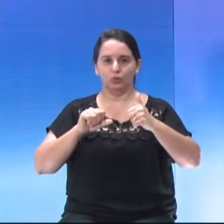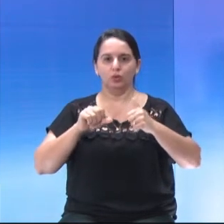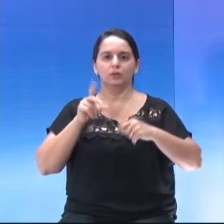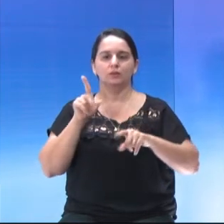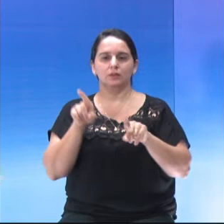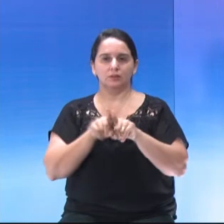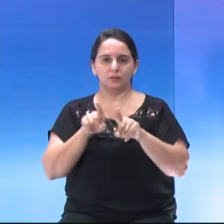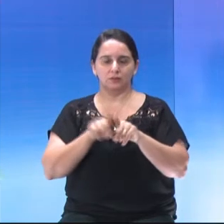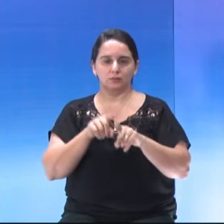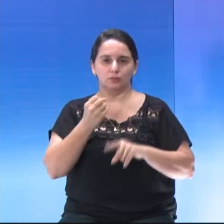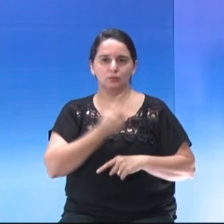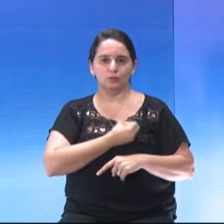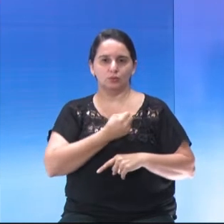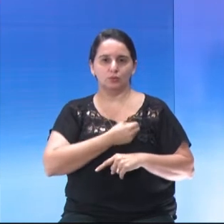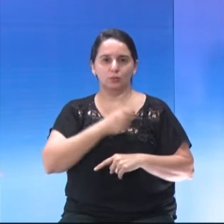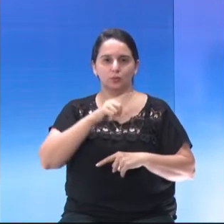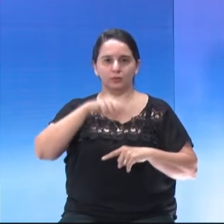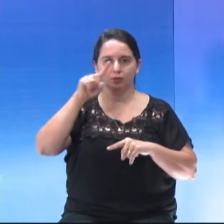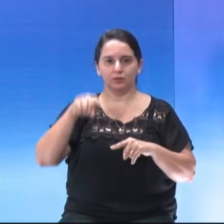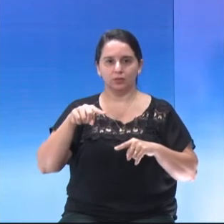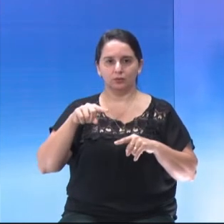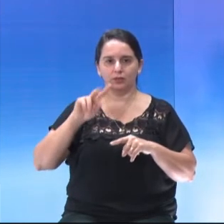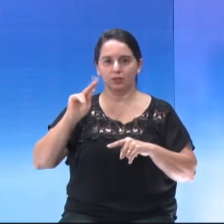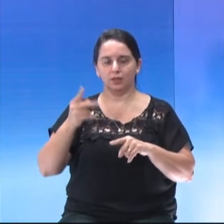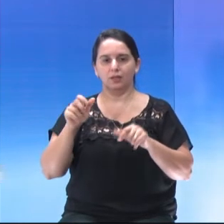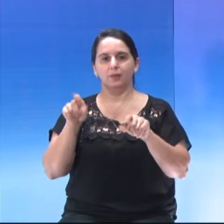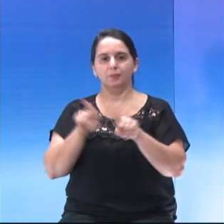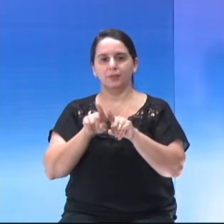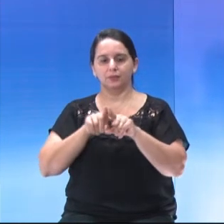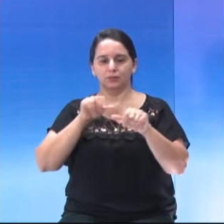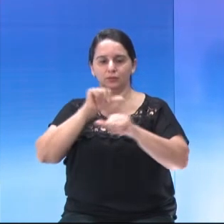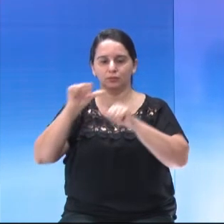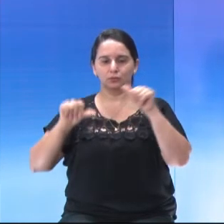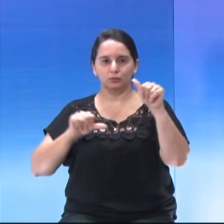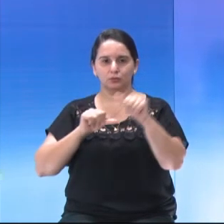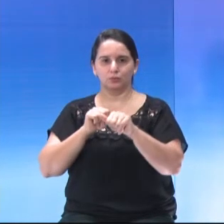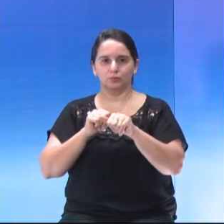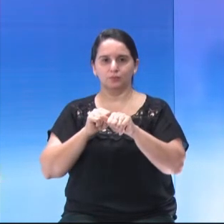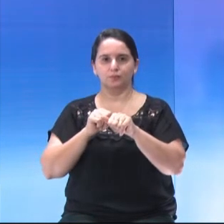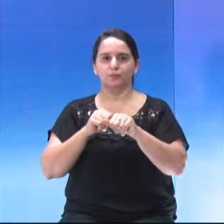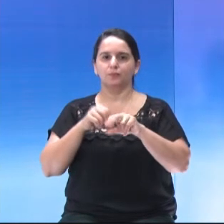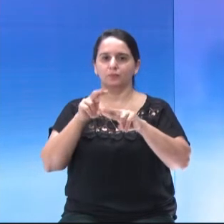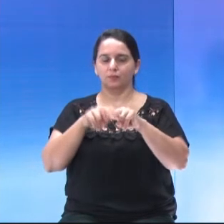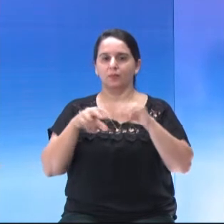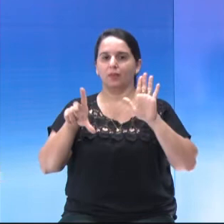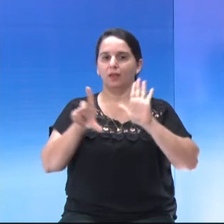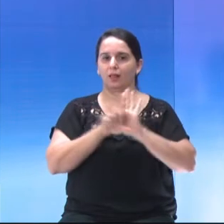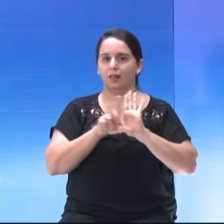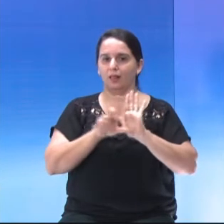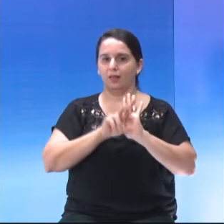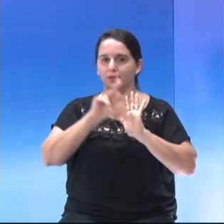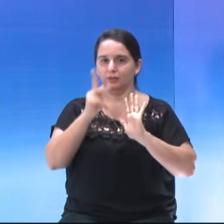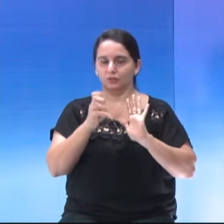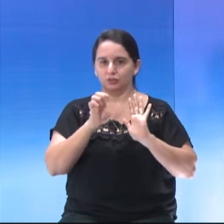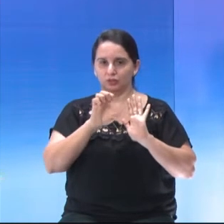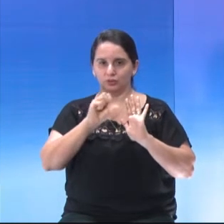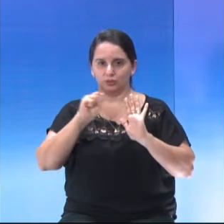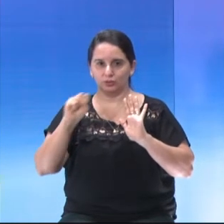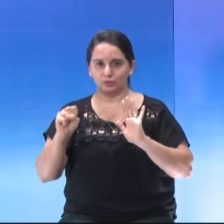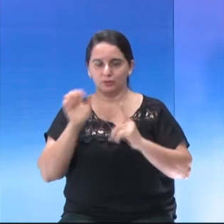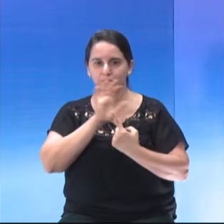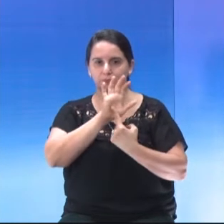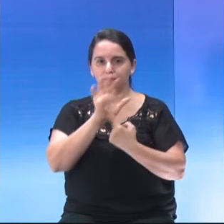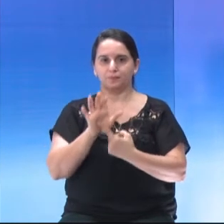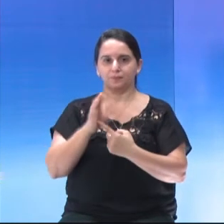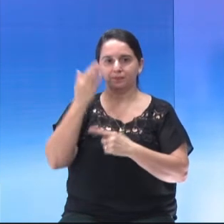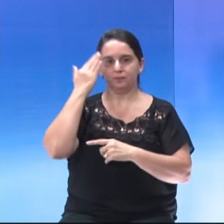também deverá ser invertido. E é nesse sentido que a lei de Hess trabalha. E para entendermos, consolidarmos